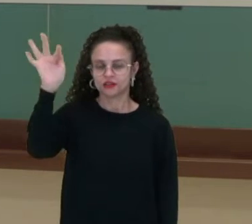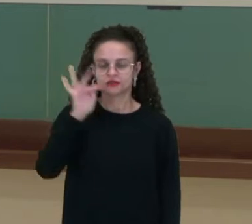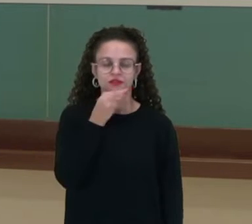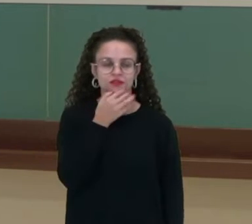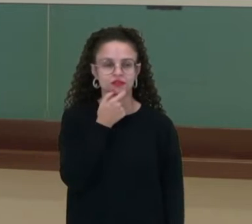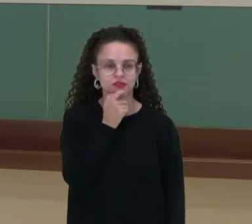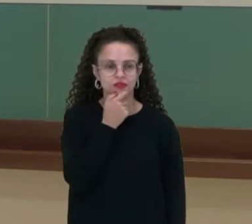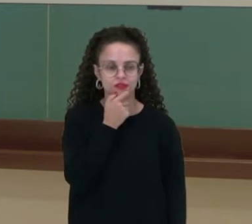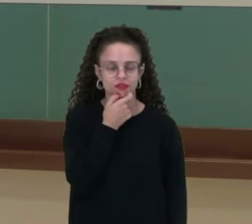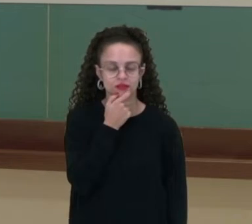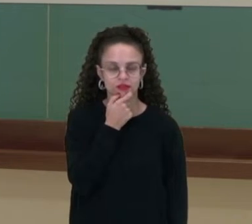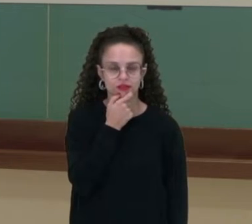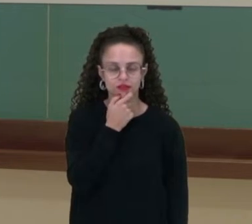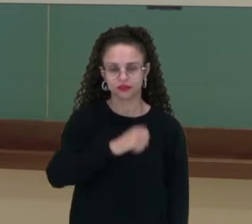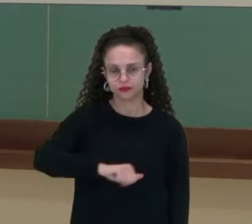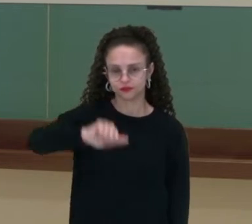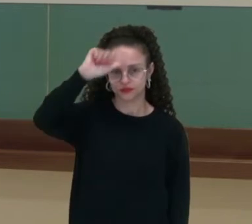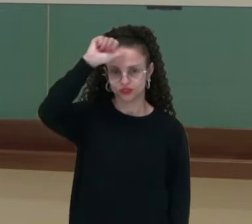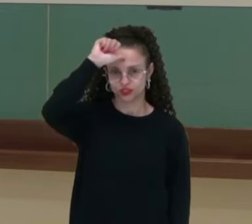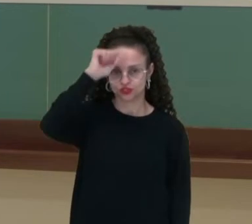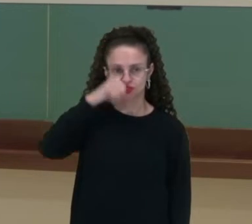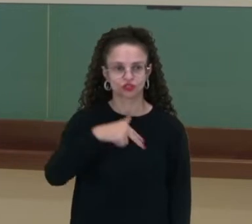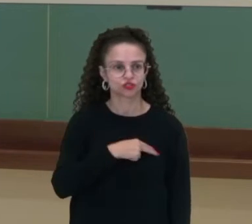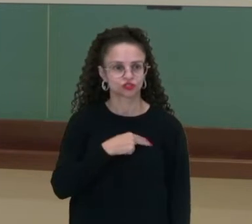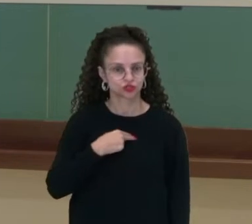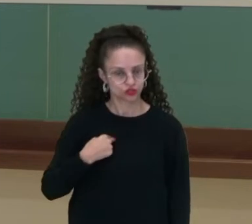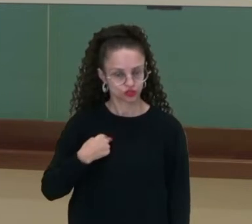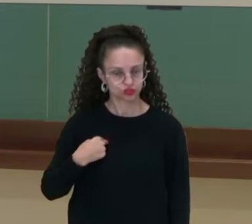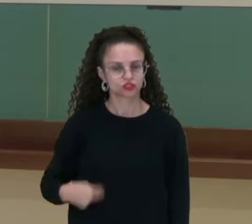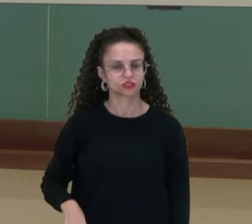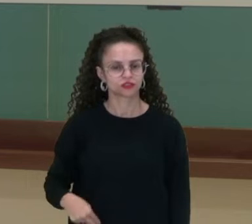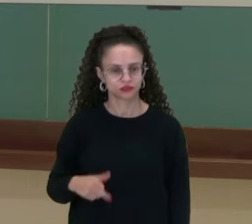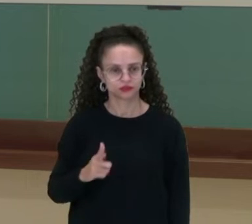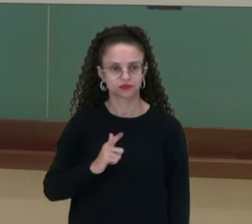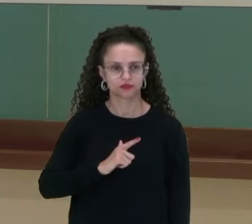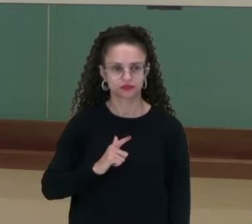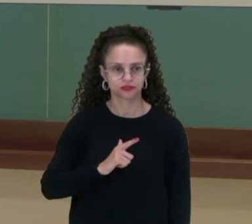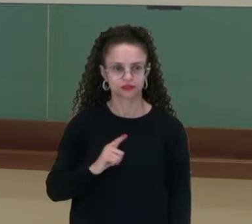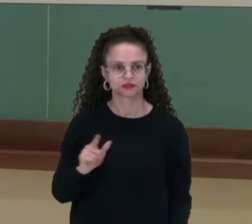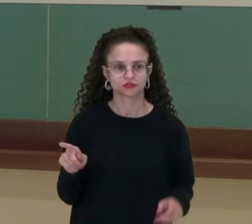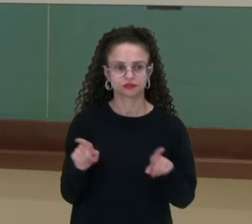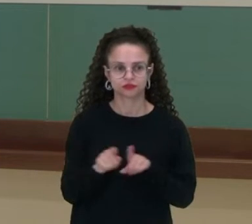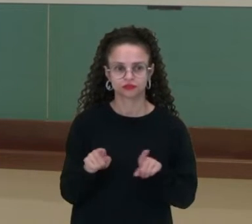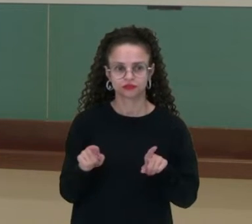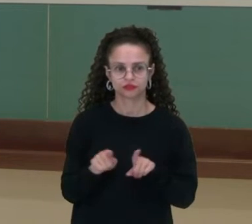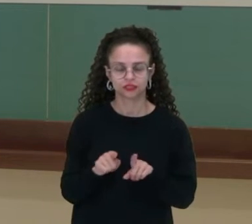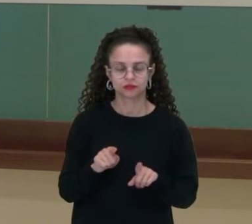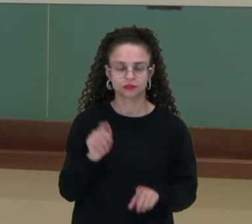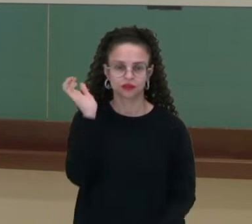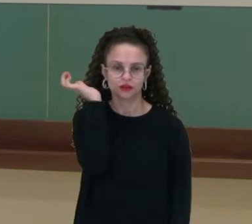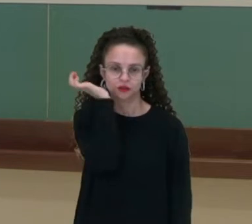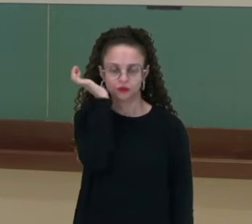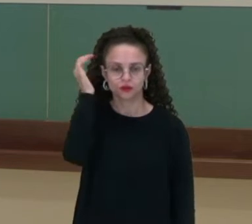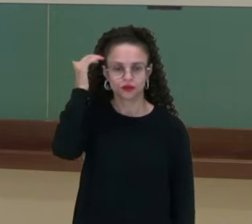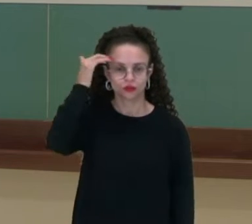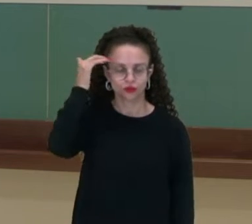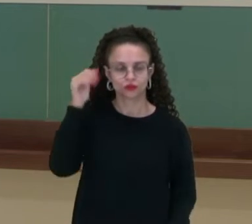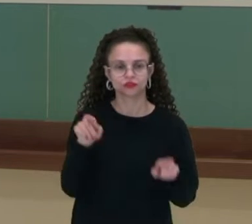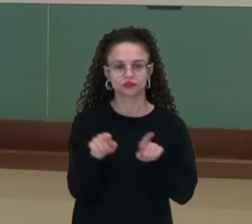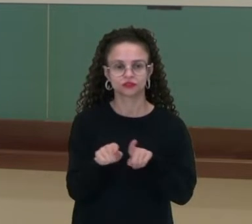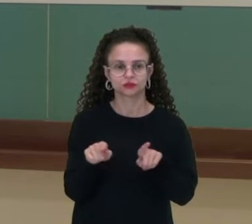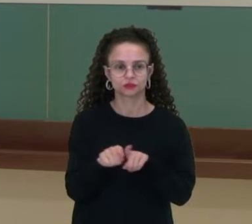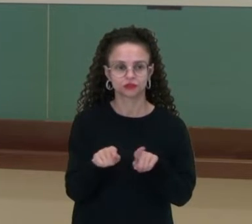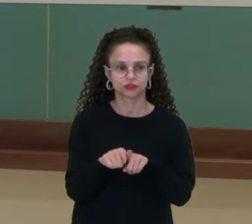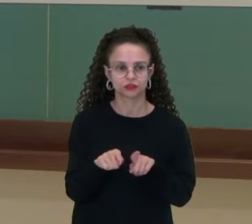Unido, a Índia, a China, que também tem armas nucleares, assim como também a Coreia do Norte, que também tem,